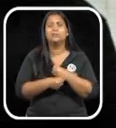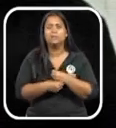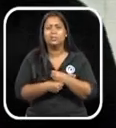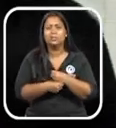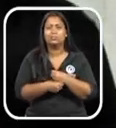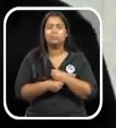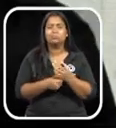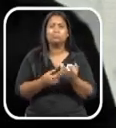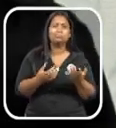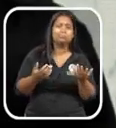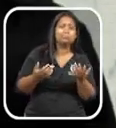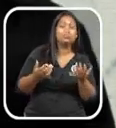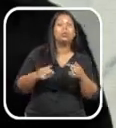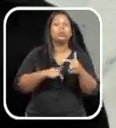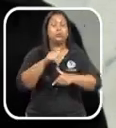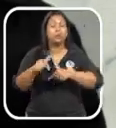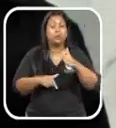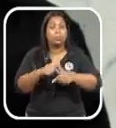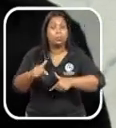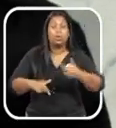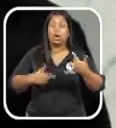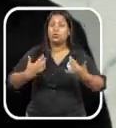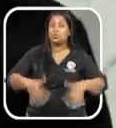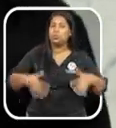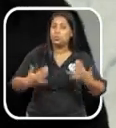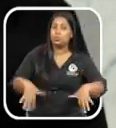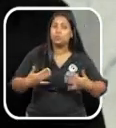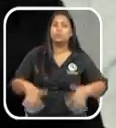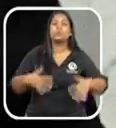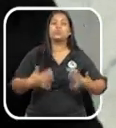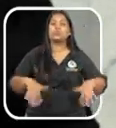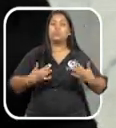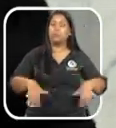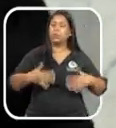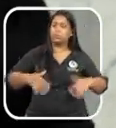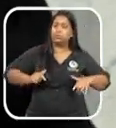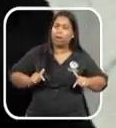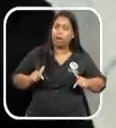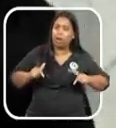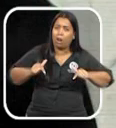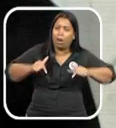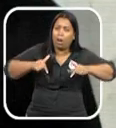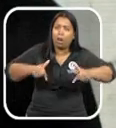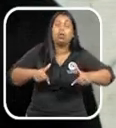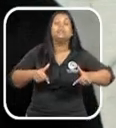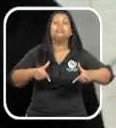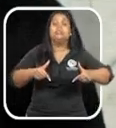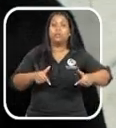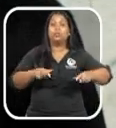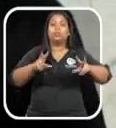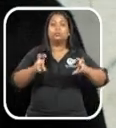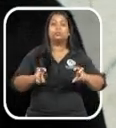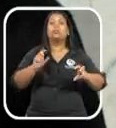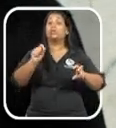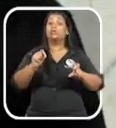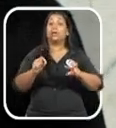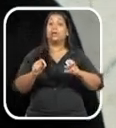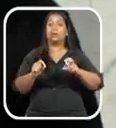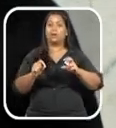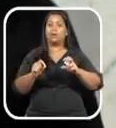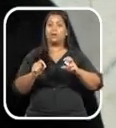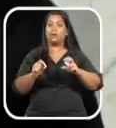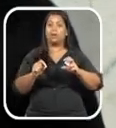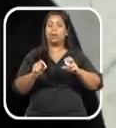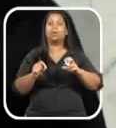relação aos terceirizados aqui da Prefeitura, que começou no meio da pandemia, se estendeu ao longo desse